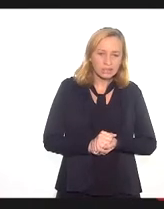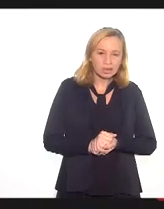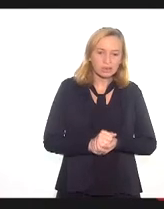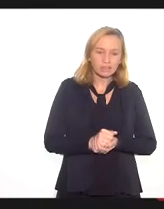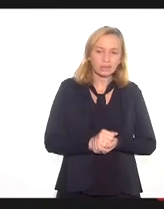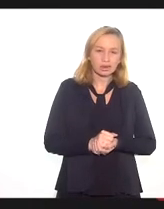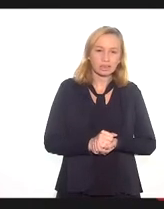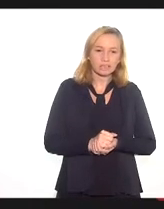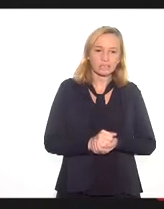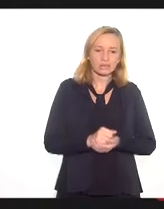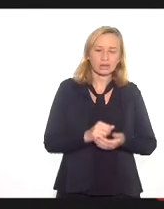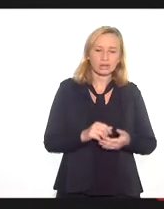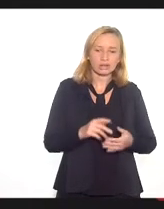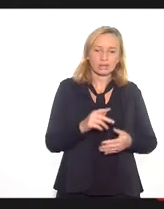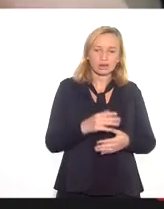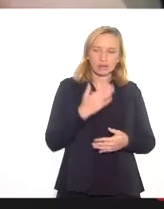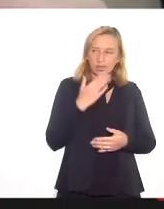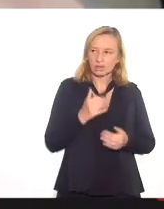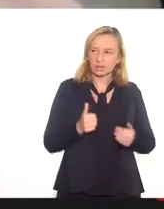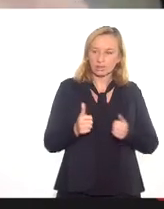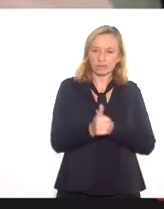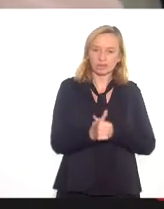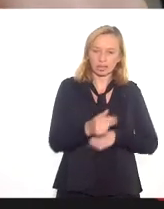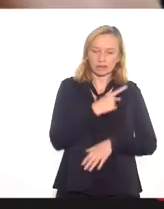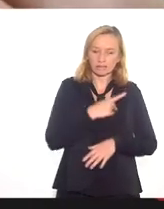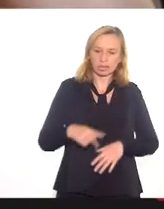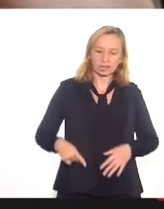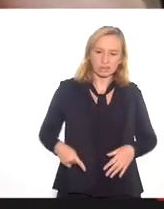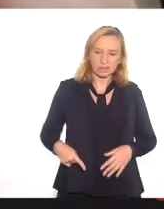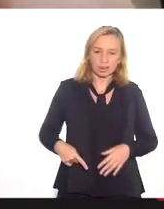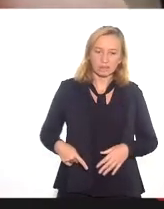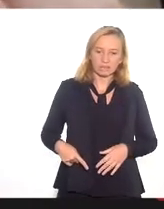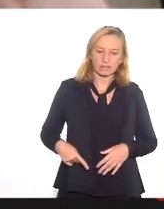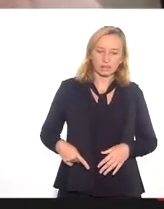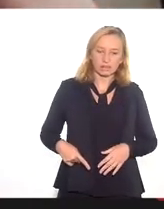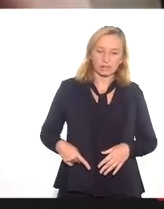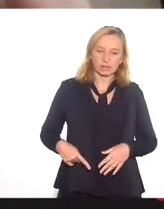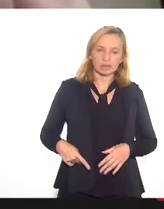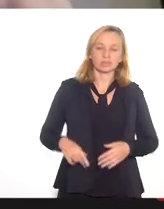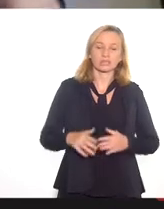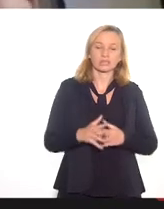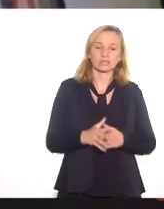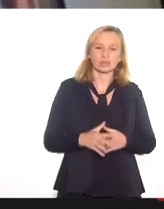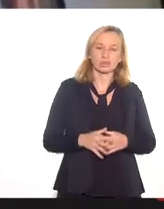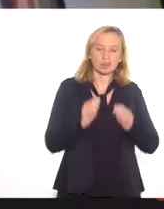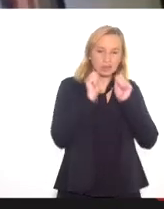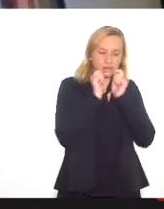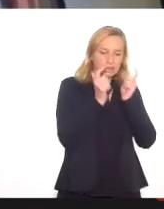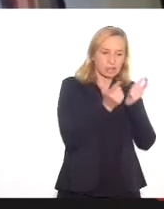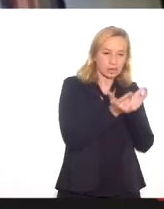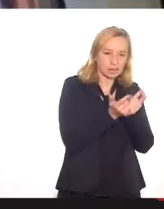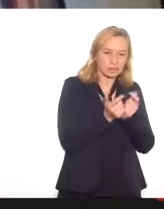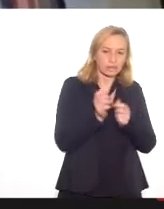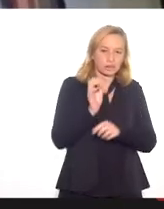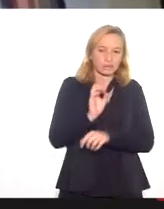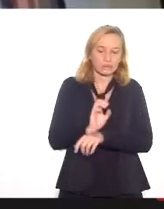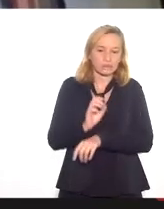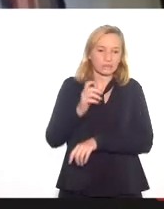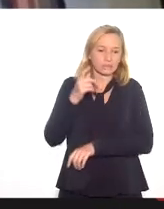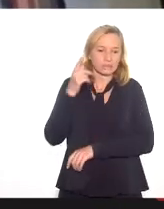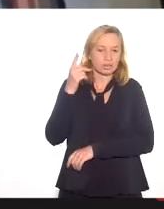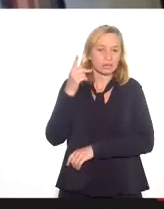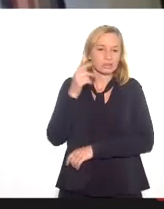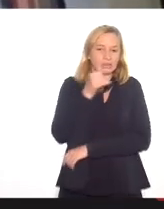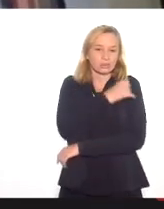comissão de enfrentamento da miseria e extrema pobreza da Assembleia Latina do Estado do Rio de